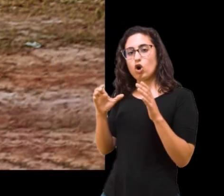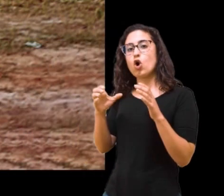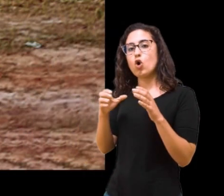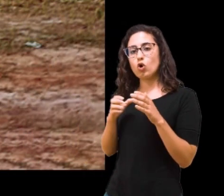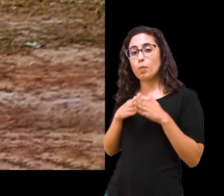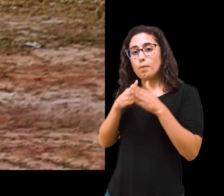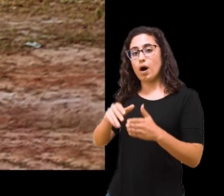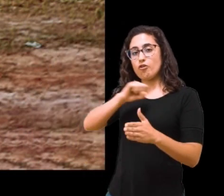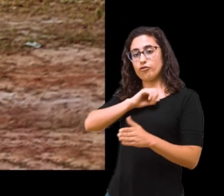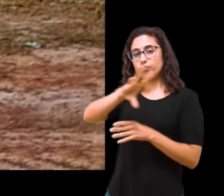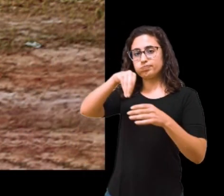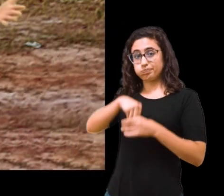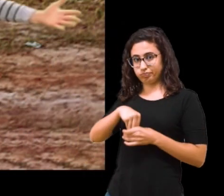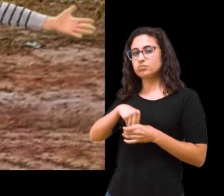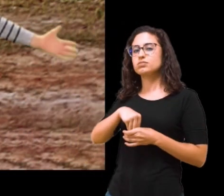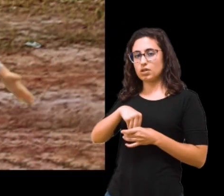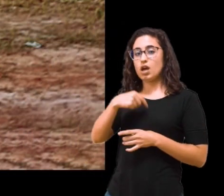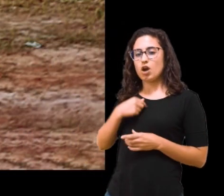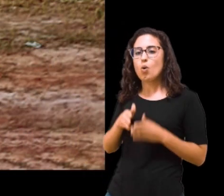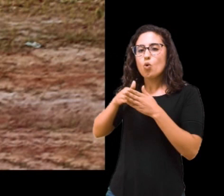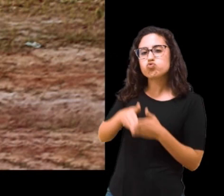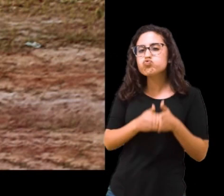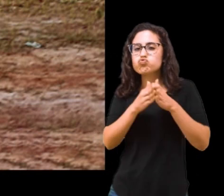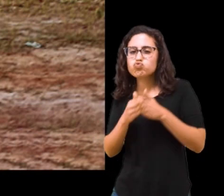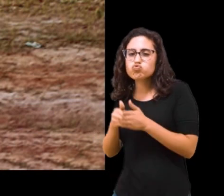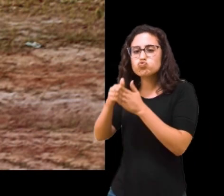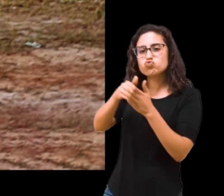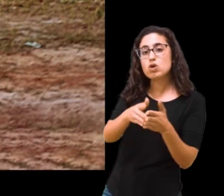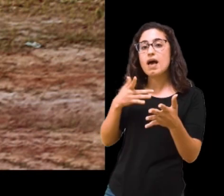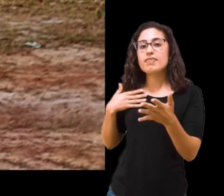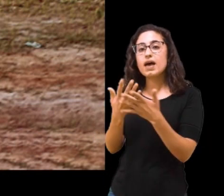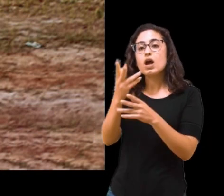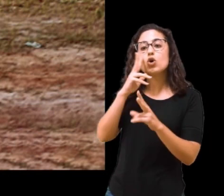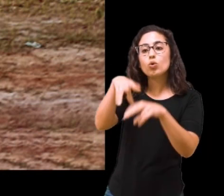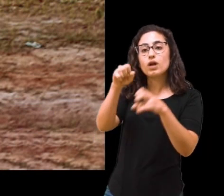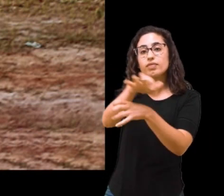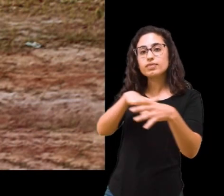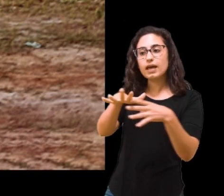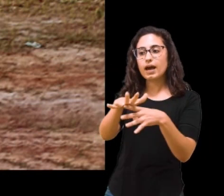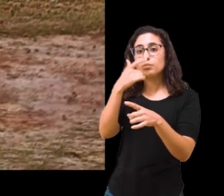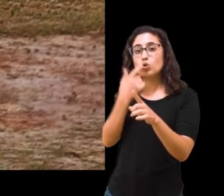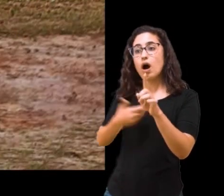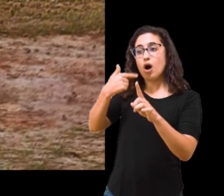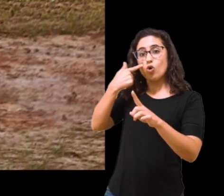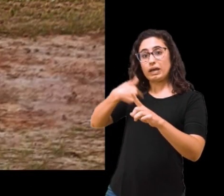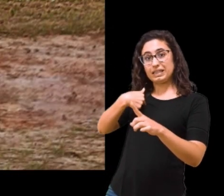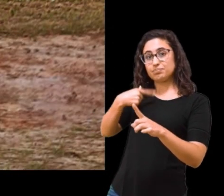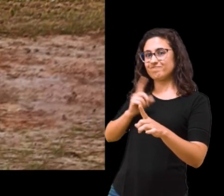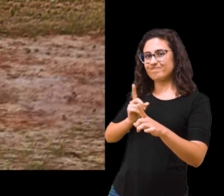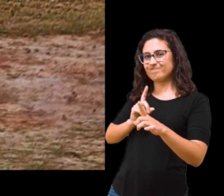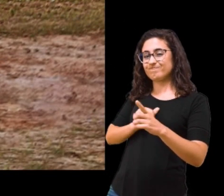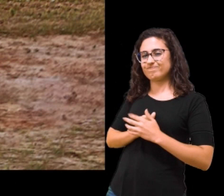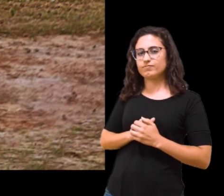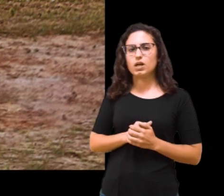do meu navio. Vou sair daqui, navegar por esses mares fora até encontrar uma terra que as minhas maruscas não sejam conhecidas.